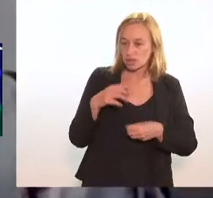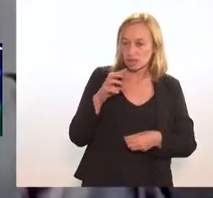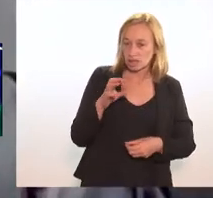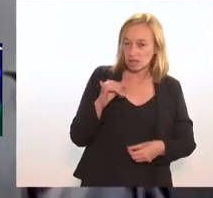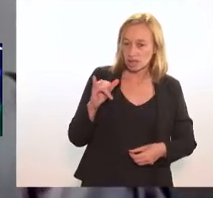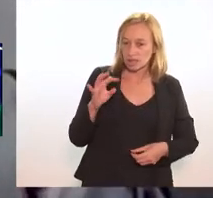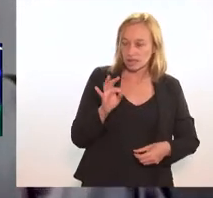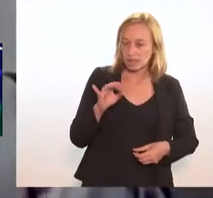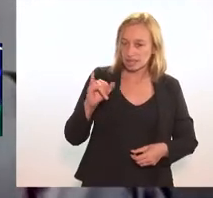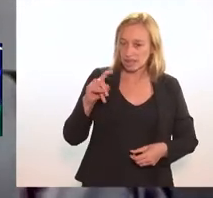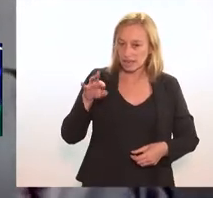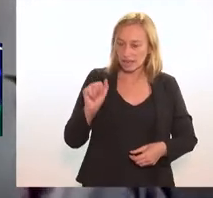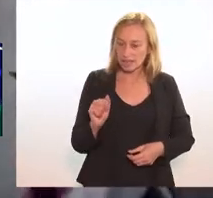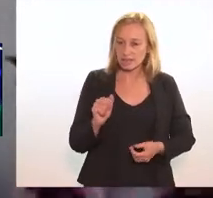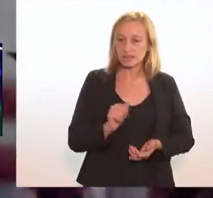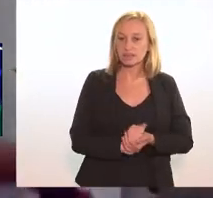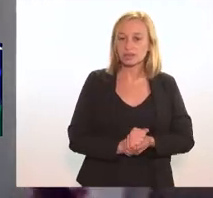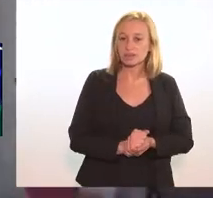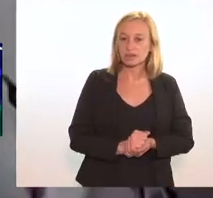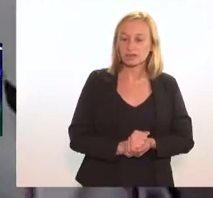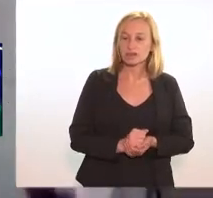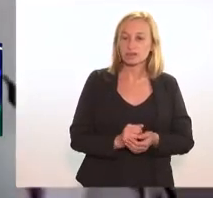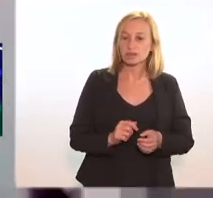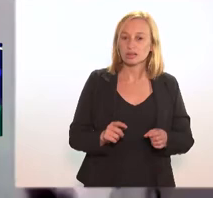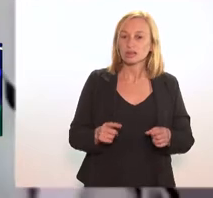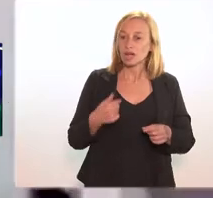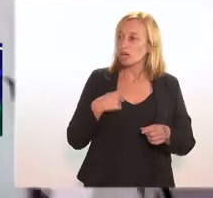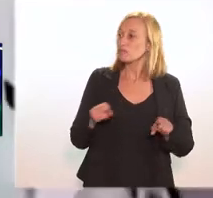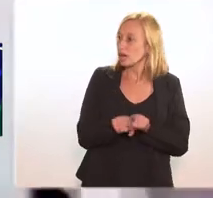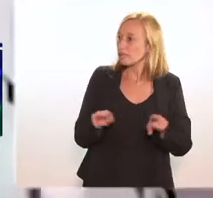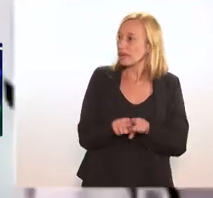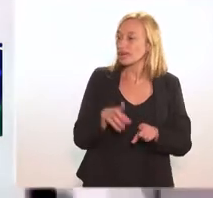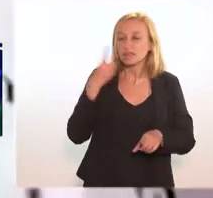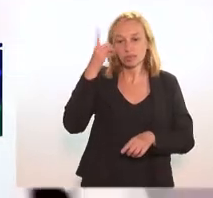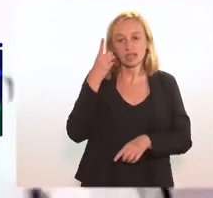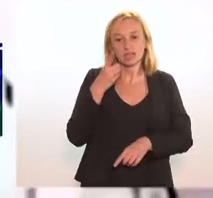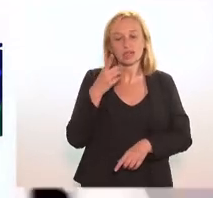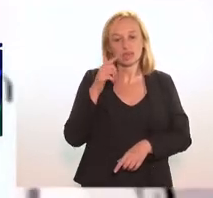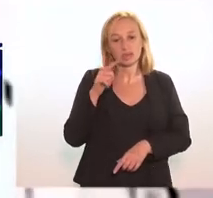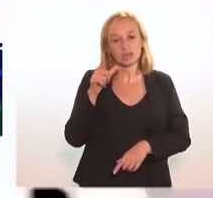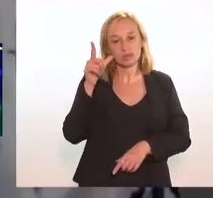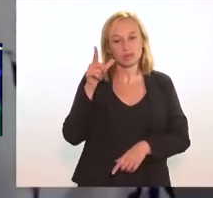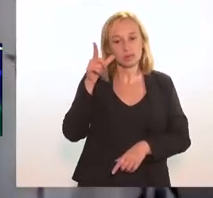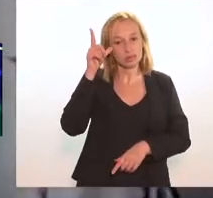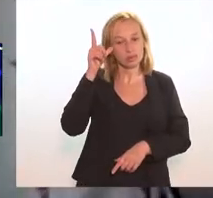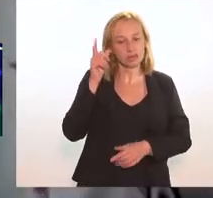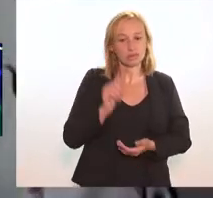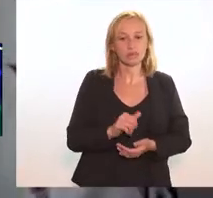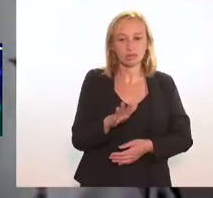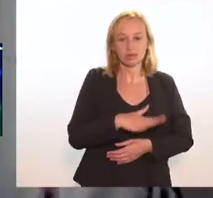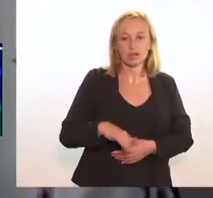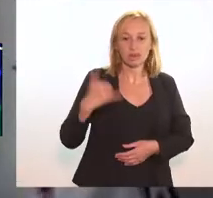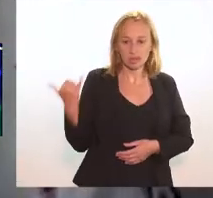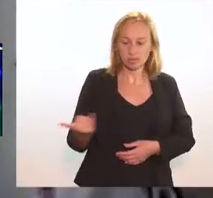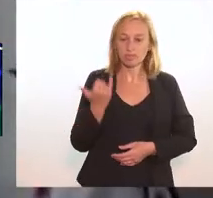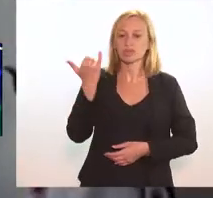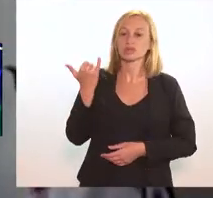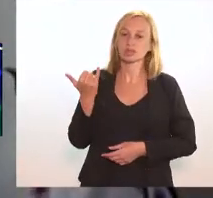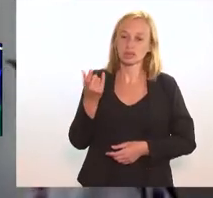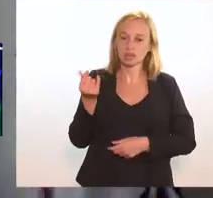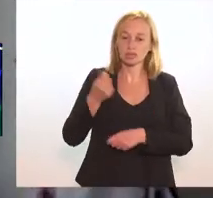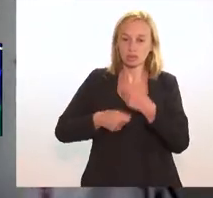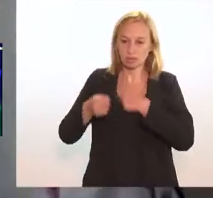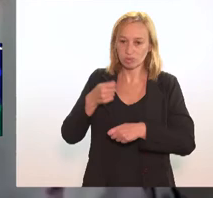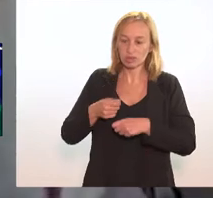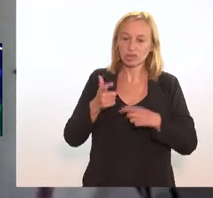que é o bairro de Penedo. Se eu também, deputada Lucinha. Cultural e arte, porque é uma área importantíssima para a economia daquela